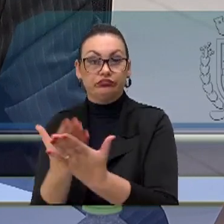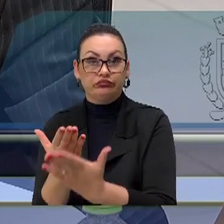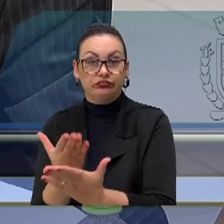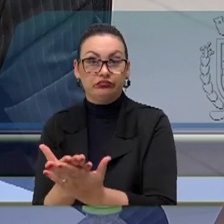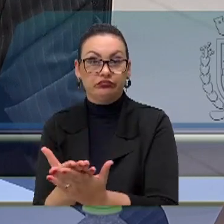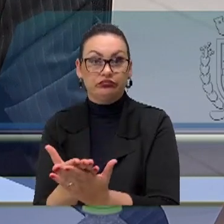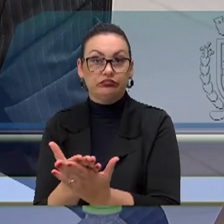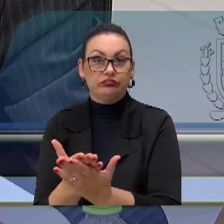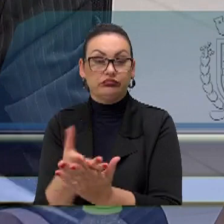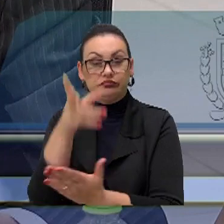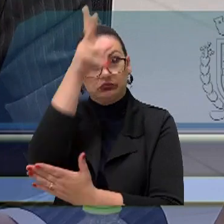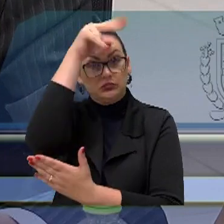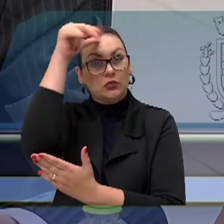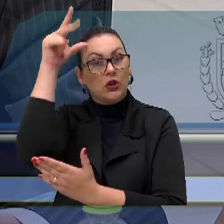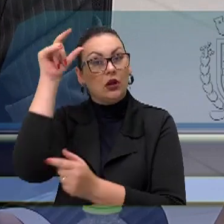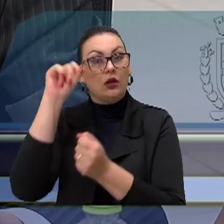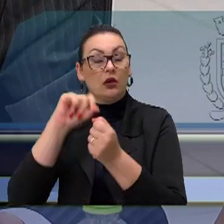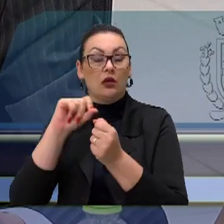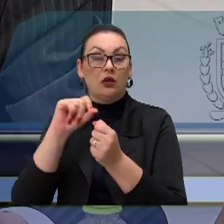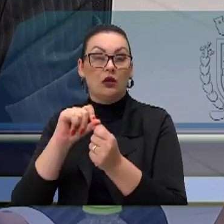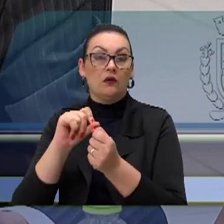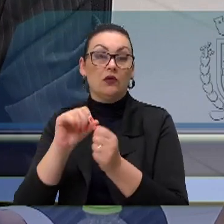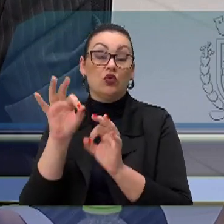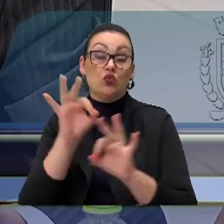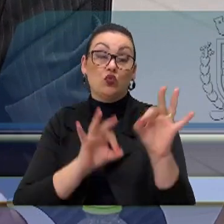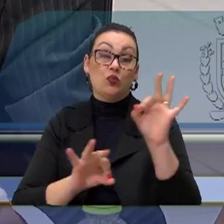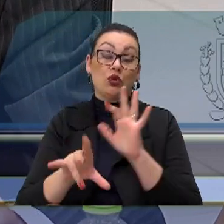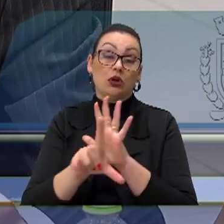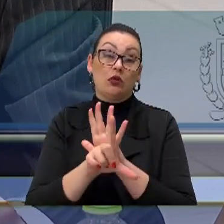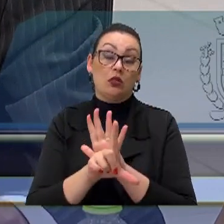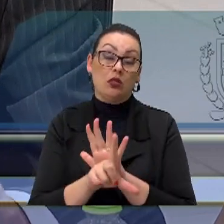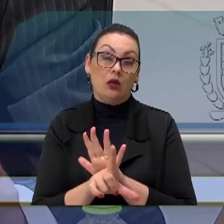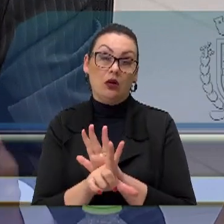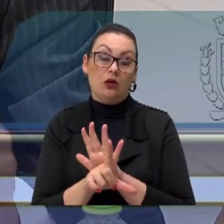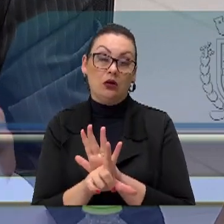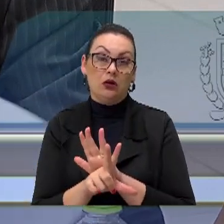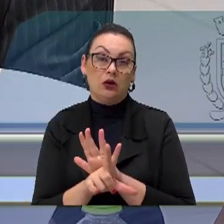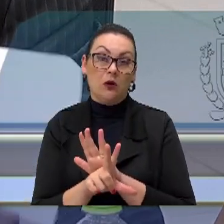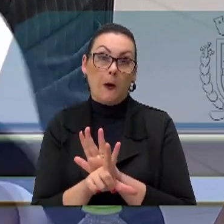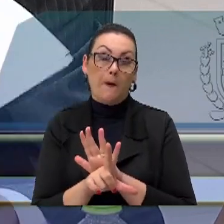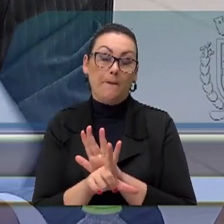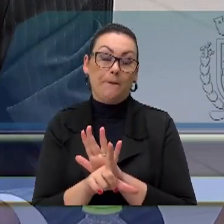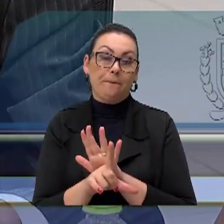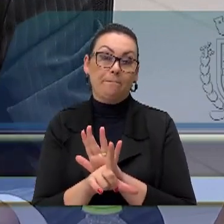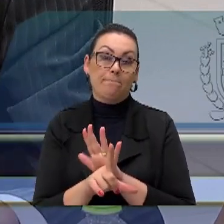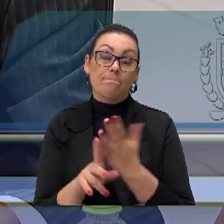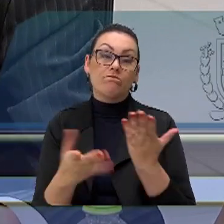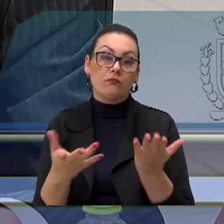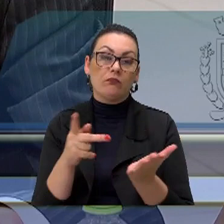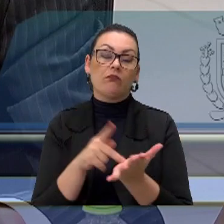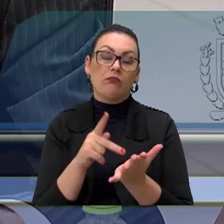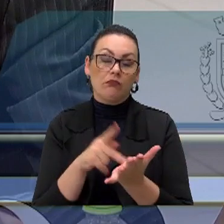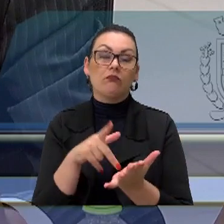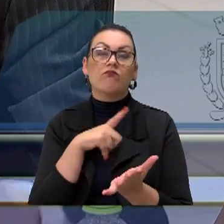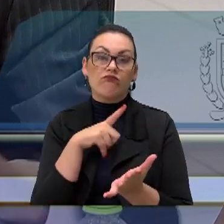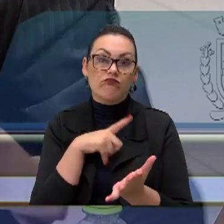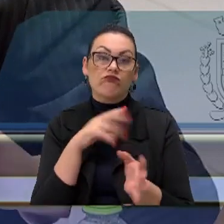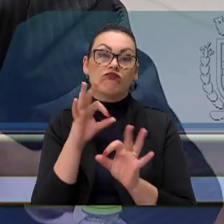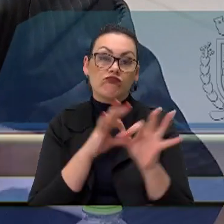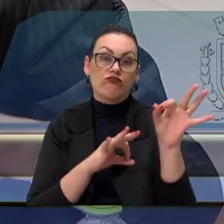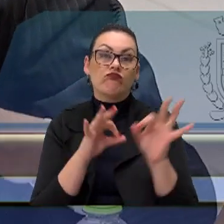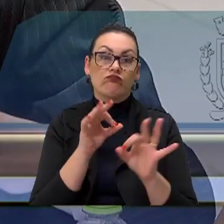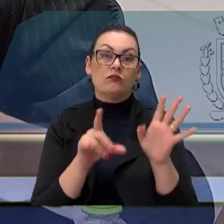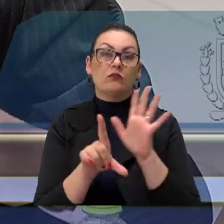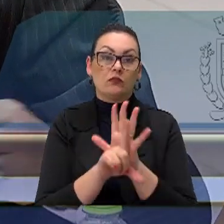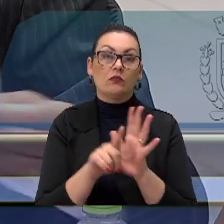Poder Executivo. Senhora Presidente, o projeto de lei, que na verdade nós tínhamos o projeto de